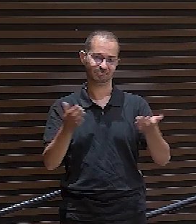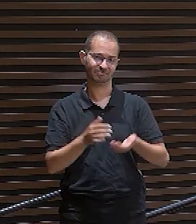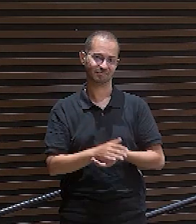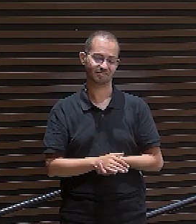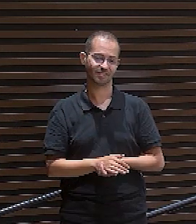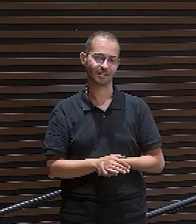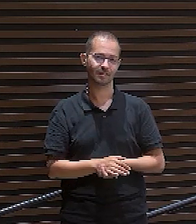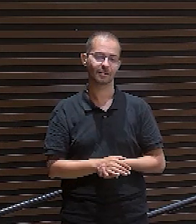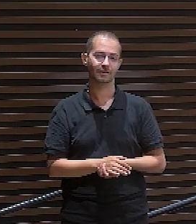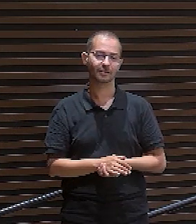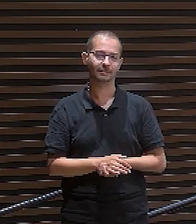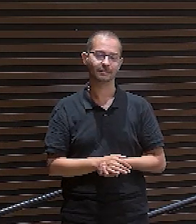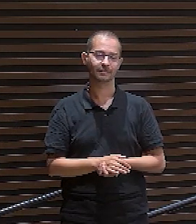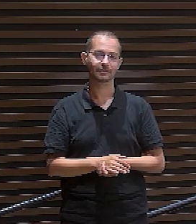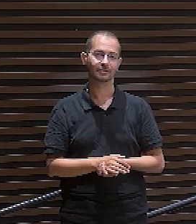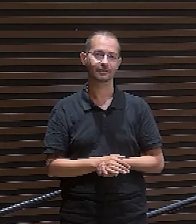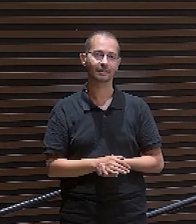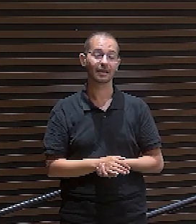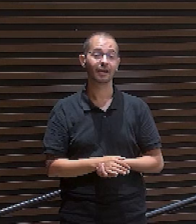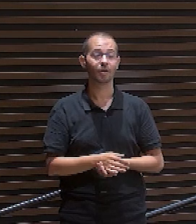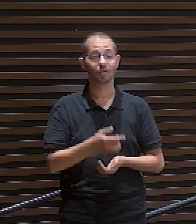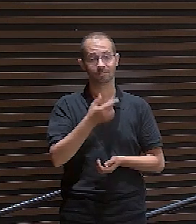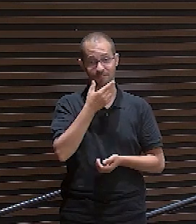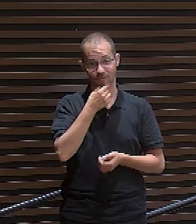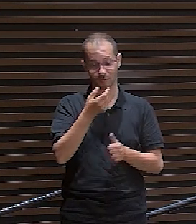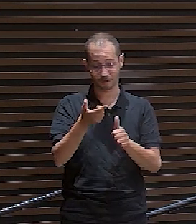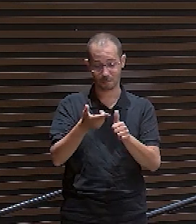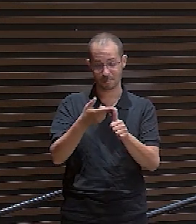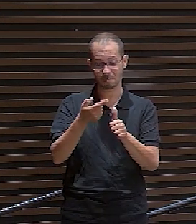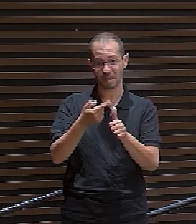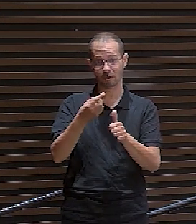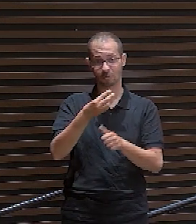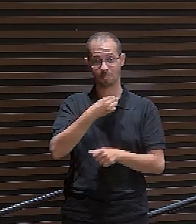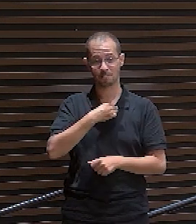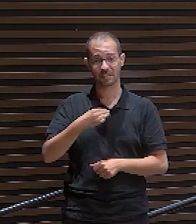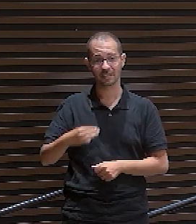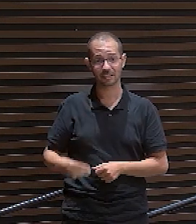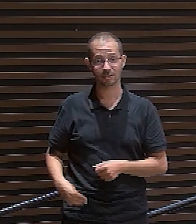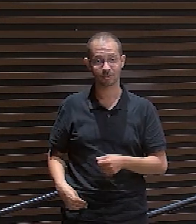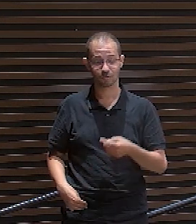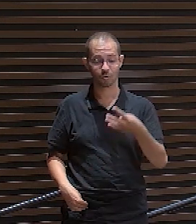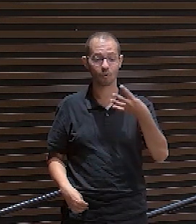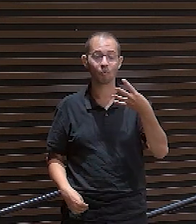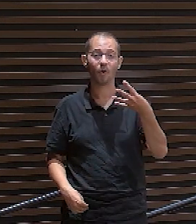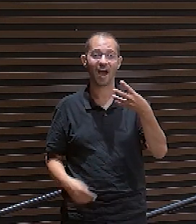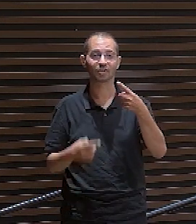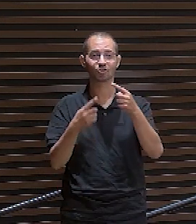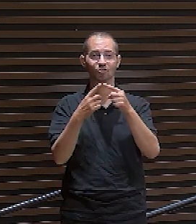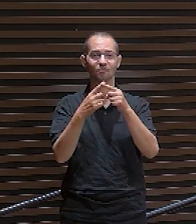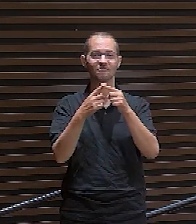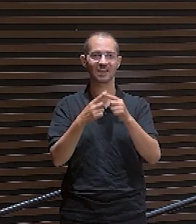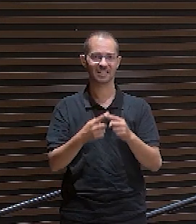Ele foi primeiro-ministro por